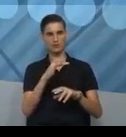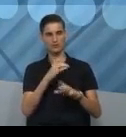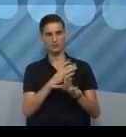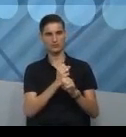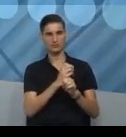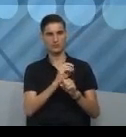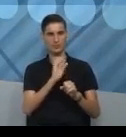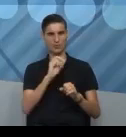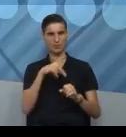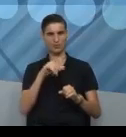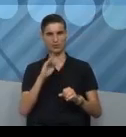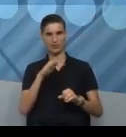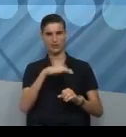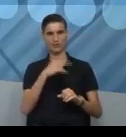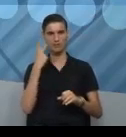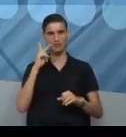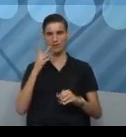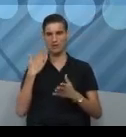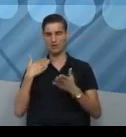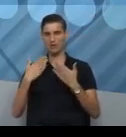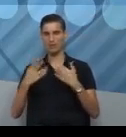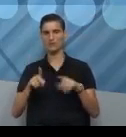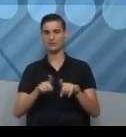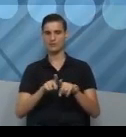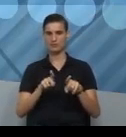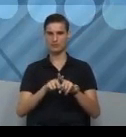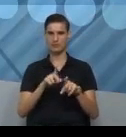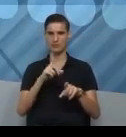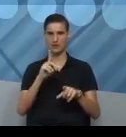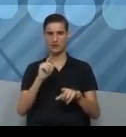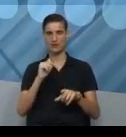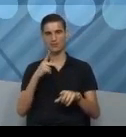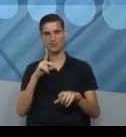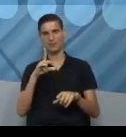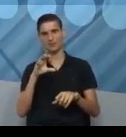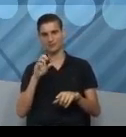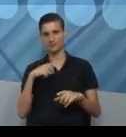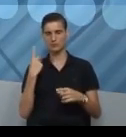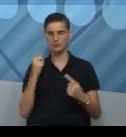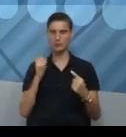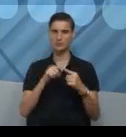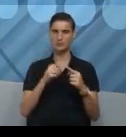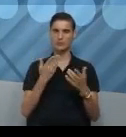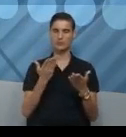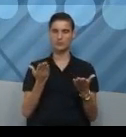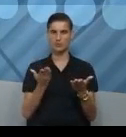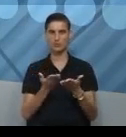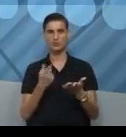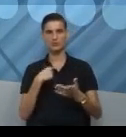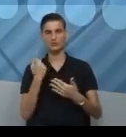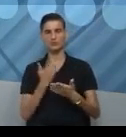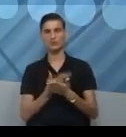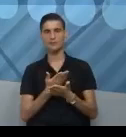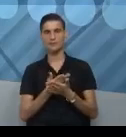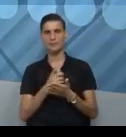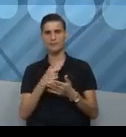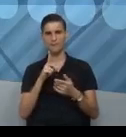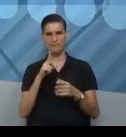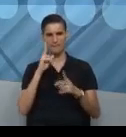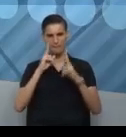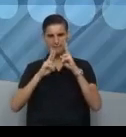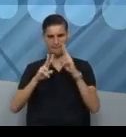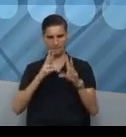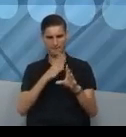onda de uma equação do calor. E também numa equação do Laplace, que esse é um dos objetivos da nossa disciplina. Uma vez que você olha